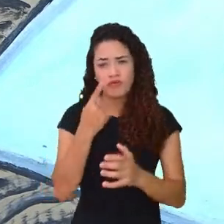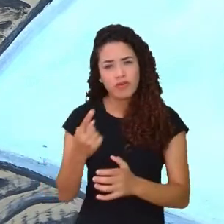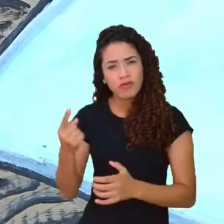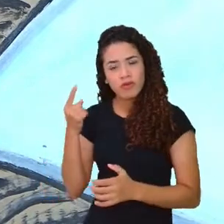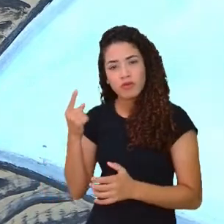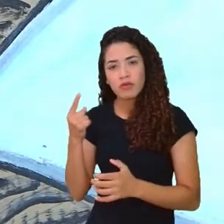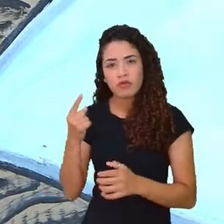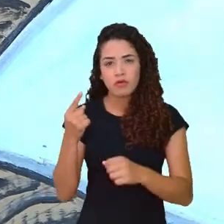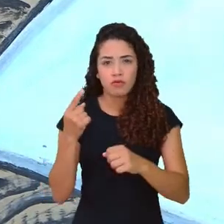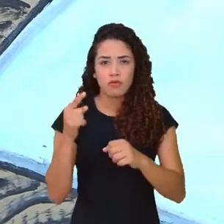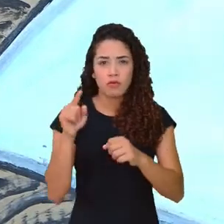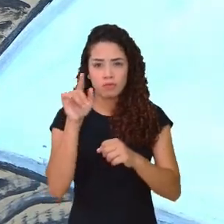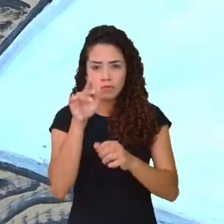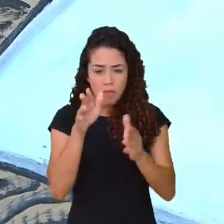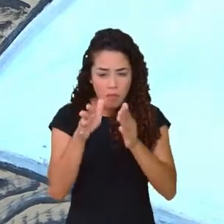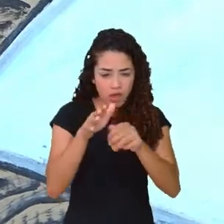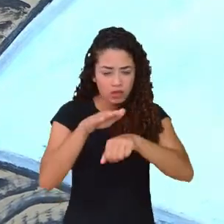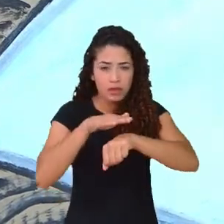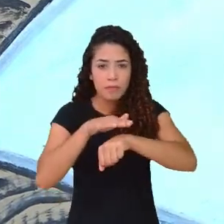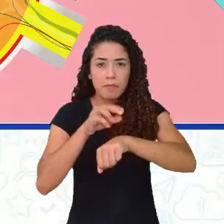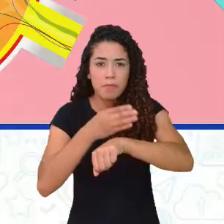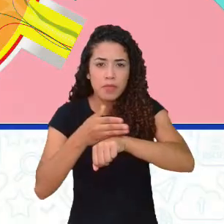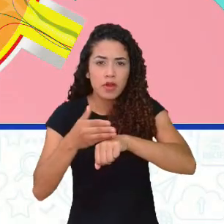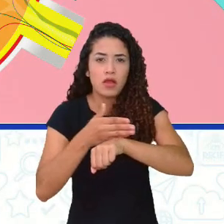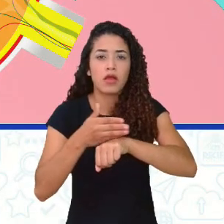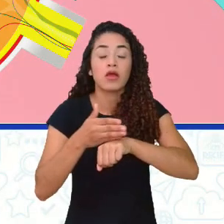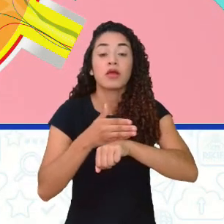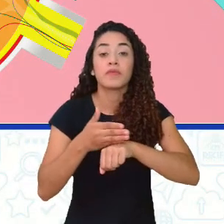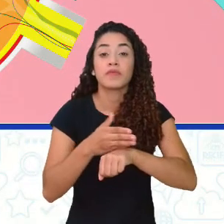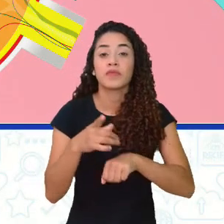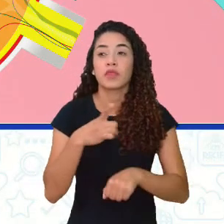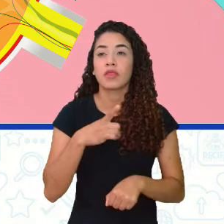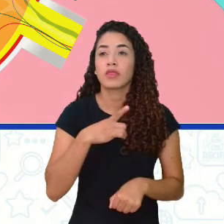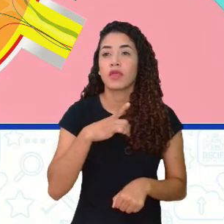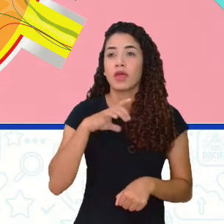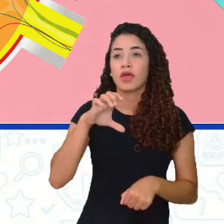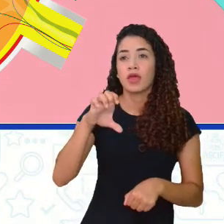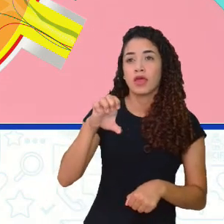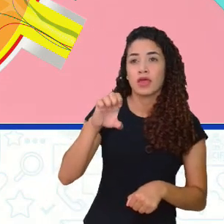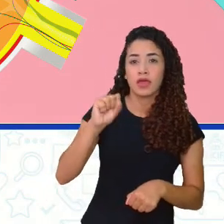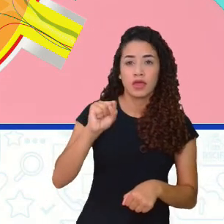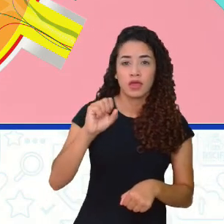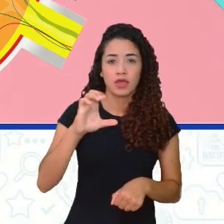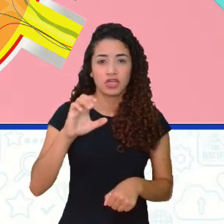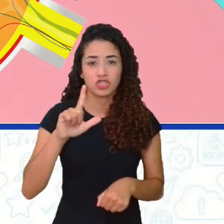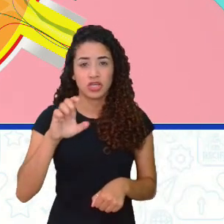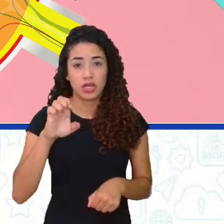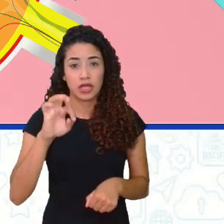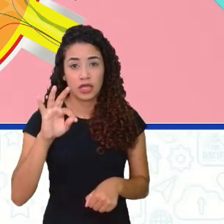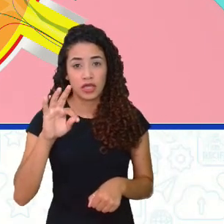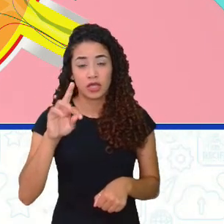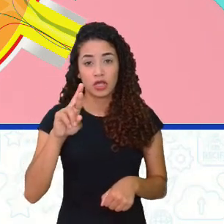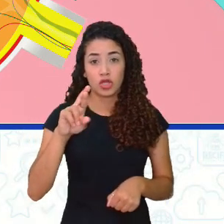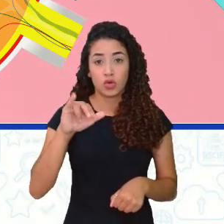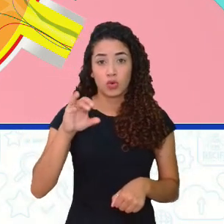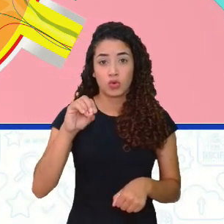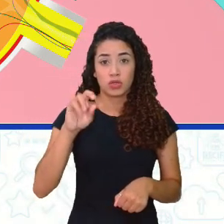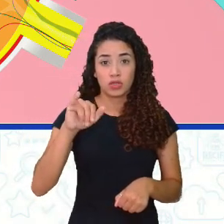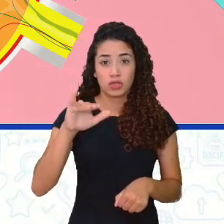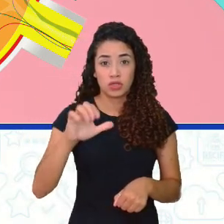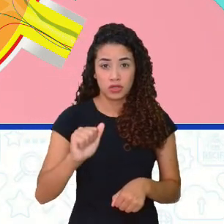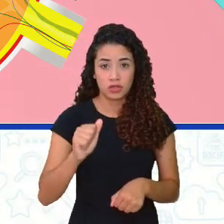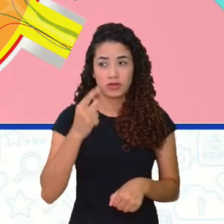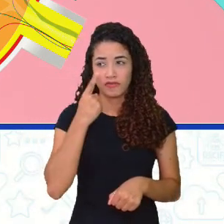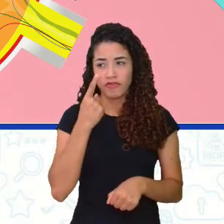aqui, que eu já falei para vocês, é a questão aí, ó, da esclerótica, também chamada de esclera. Olha o que eu vou fazer,